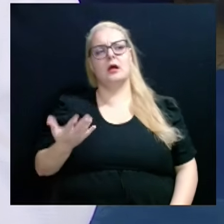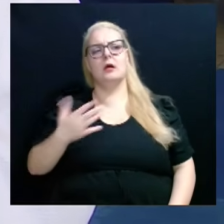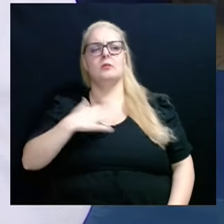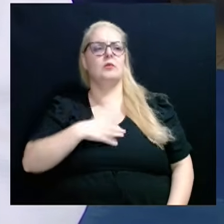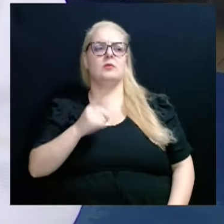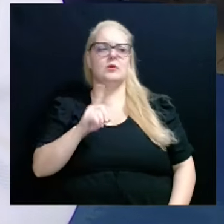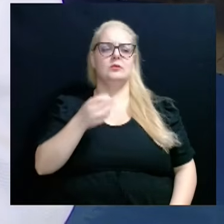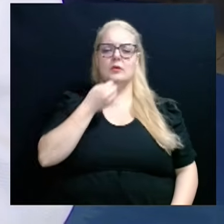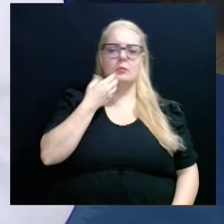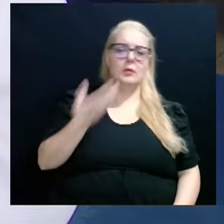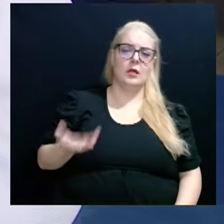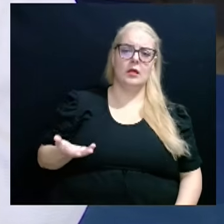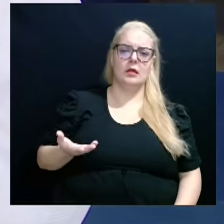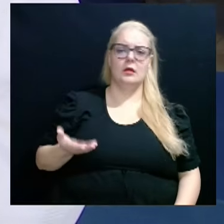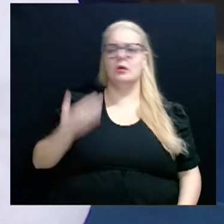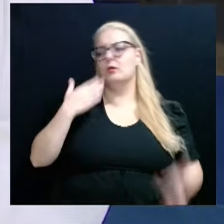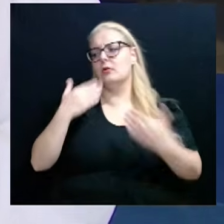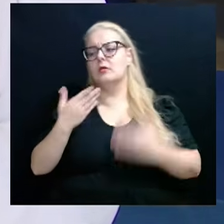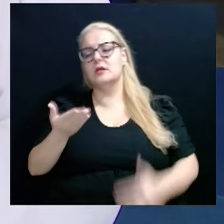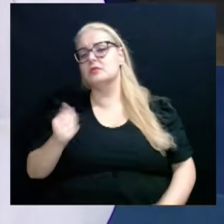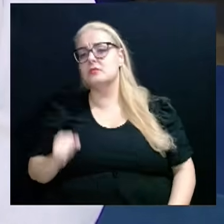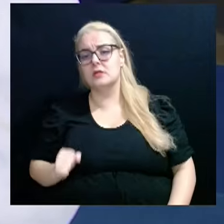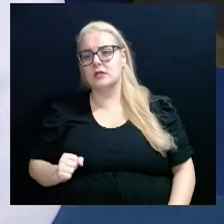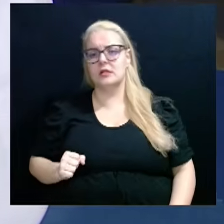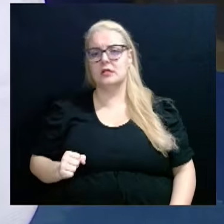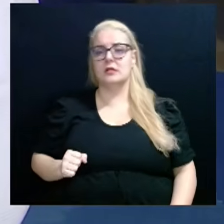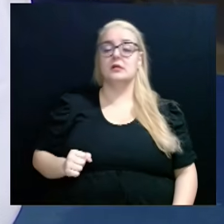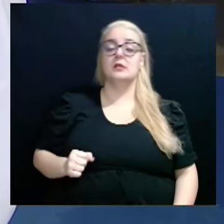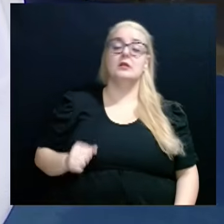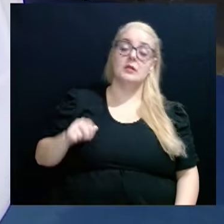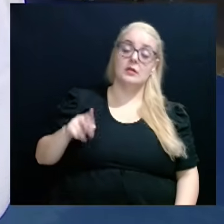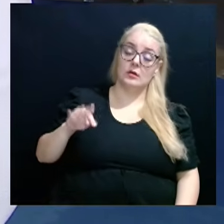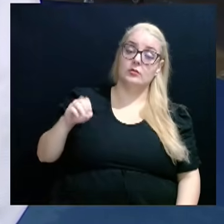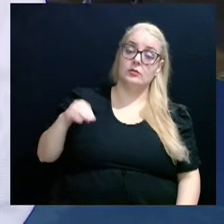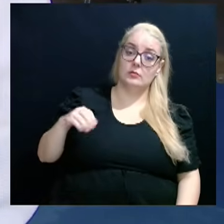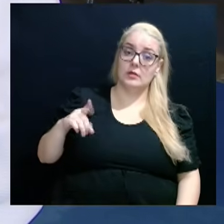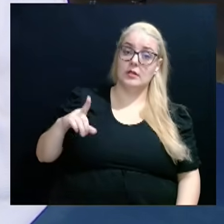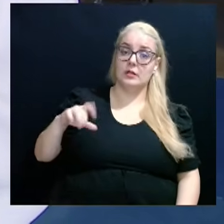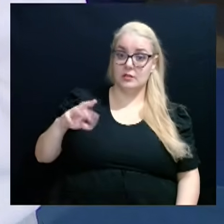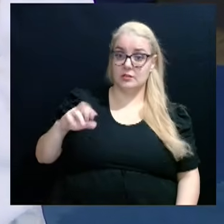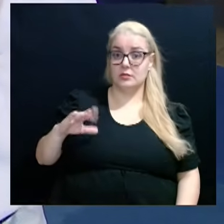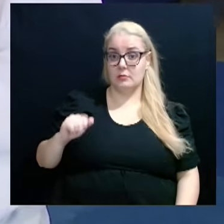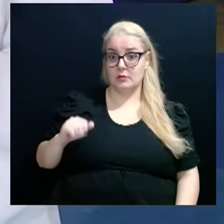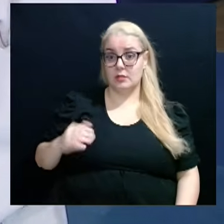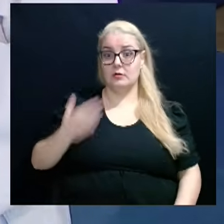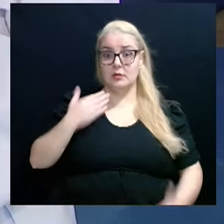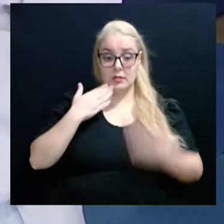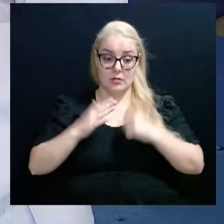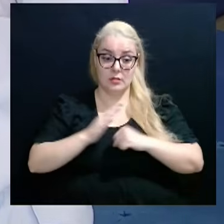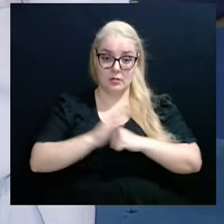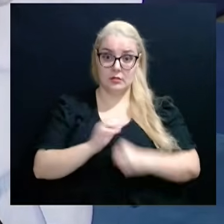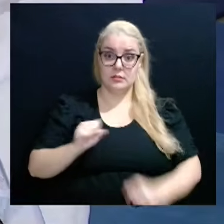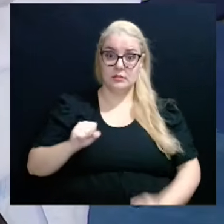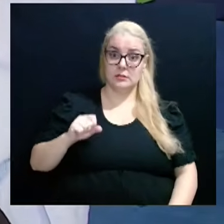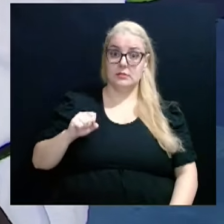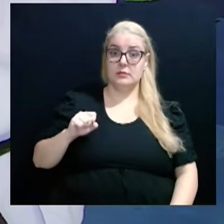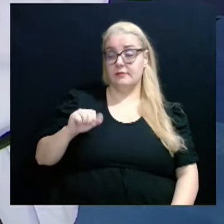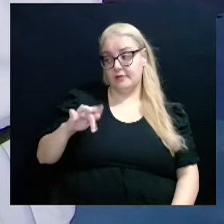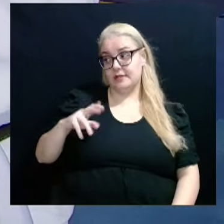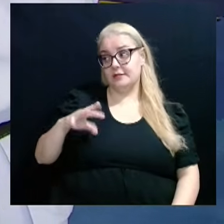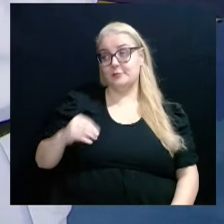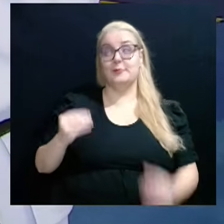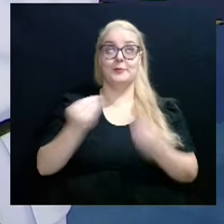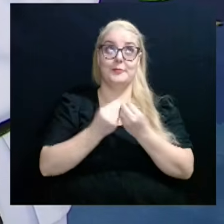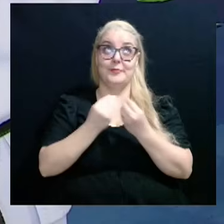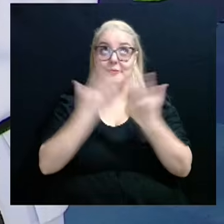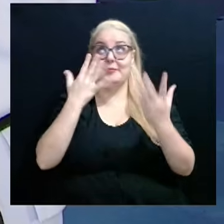conversa com ele, né? E automaticamente, quando o pai fala que vai conversar com o Sensei Francisco, ele já melhora, parece um milagre, né? Mas o sistema